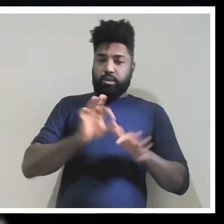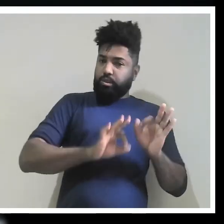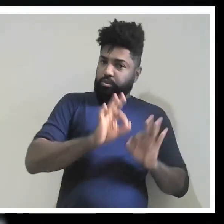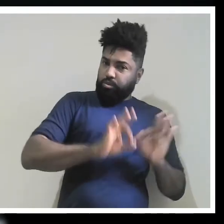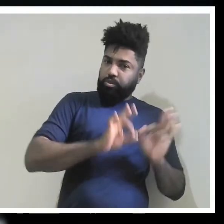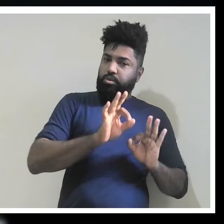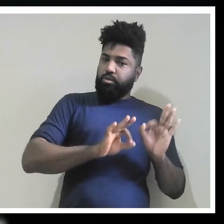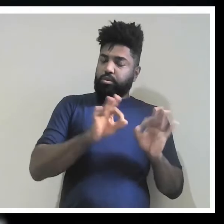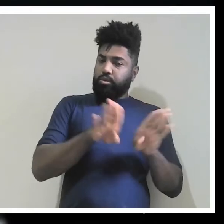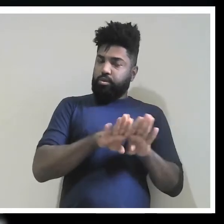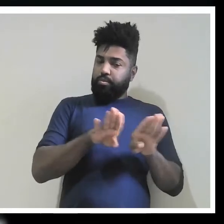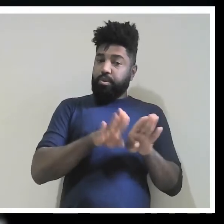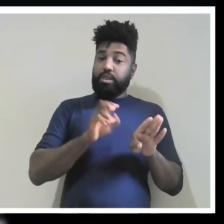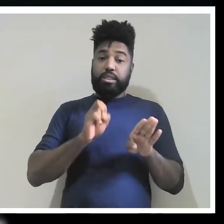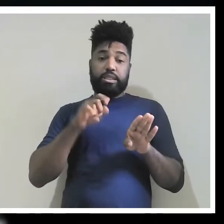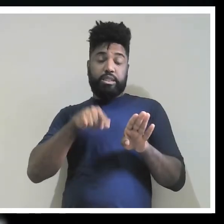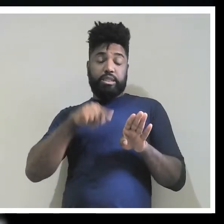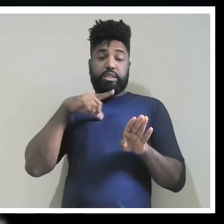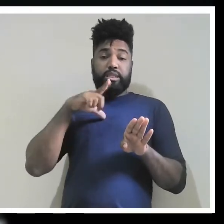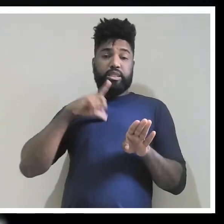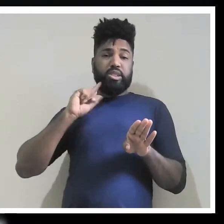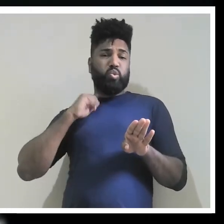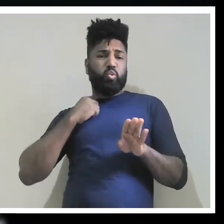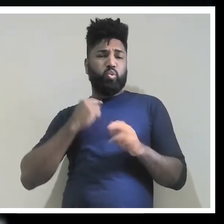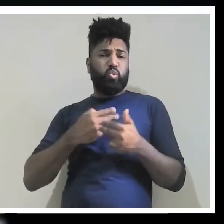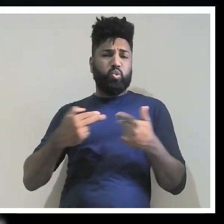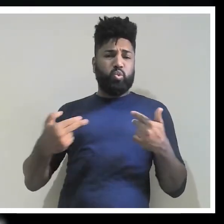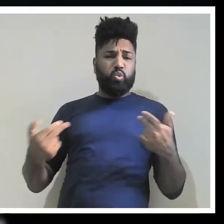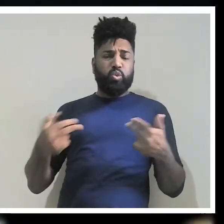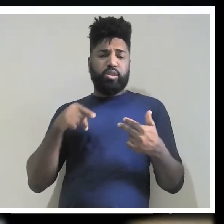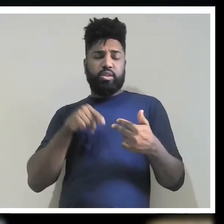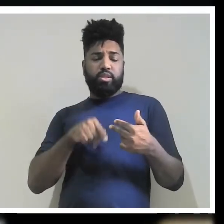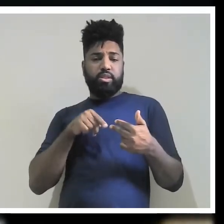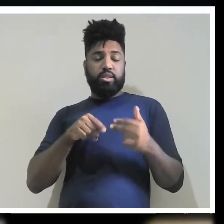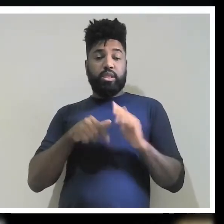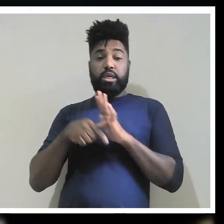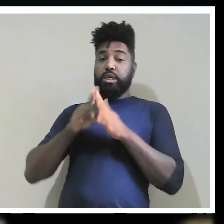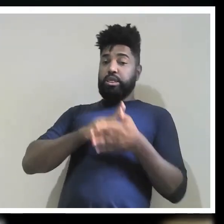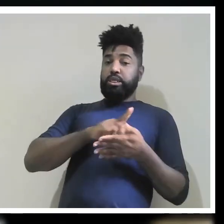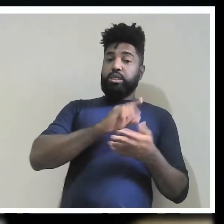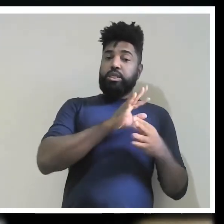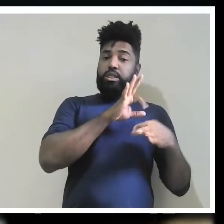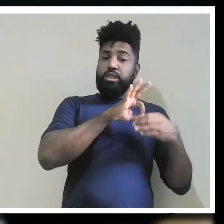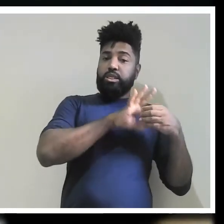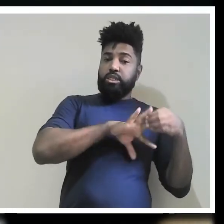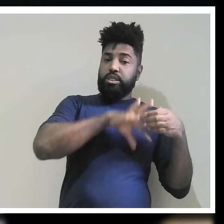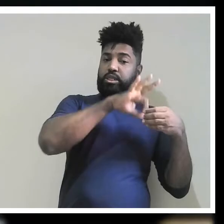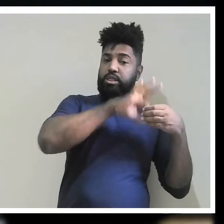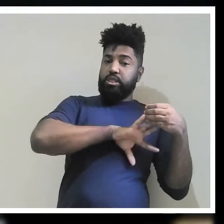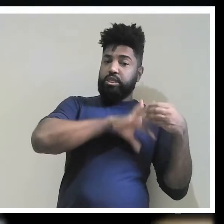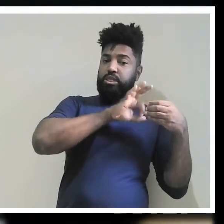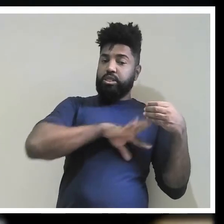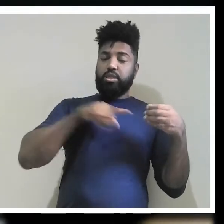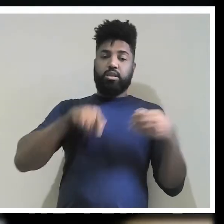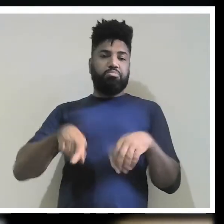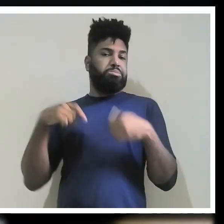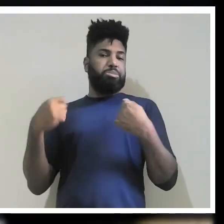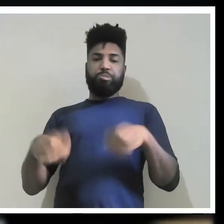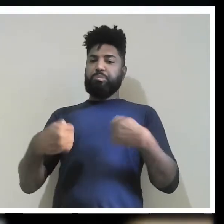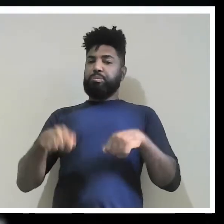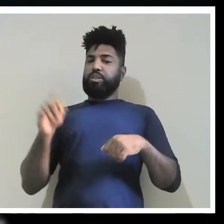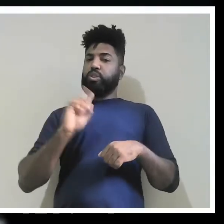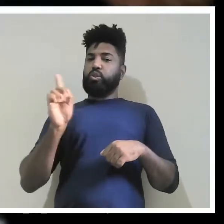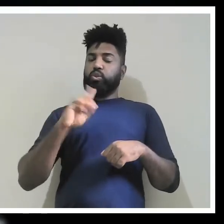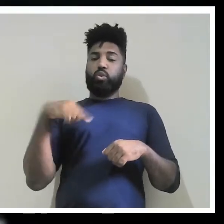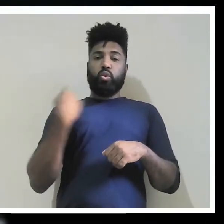tivessem algumas impurezas insolúveis, nós devíamos filtrar essa solução antes. Mas como esse aqui não foi o caso, nós vamos